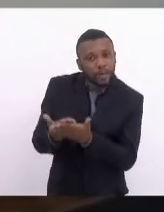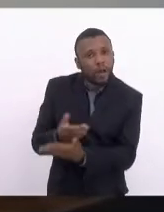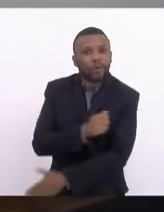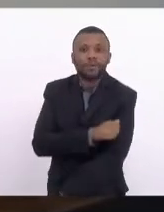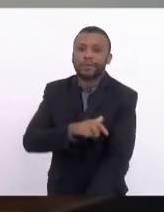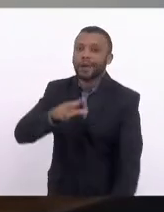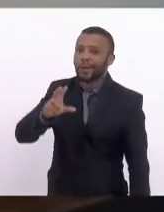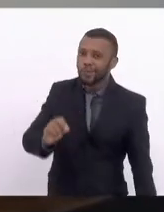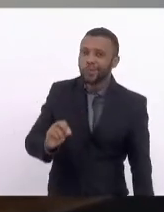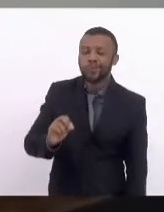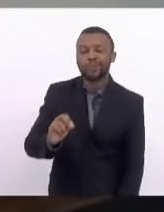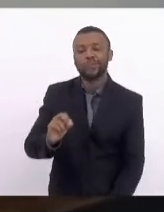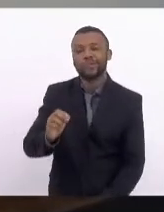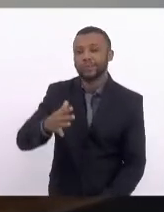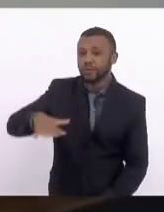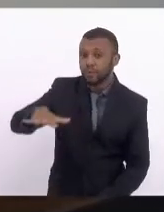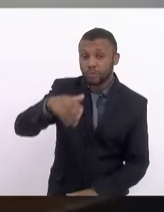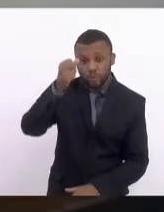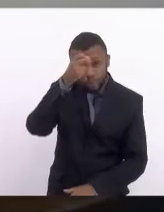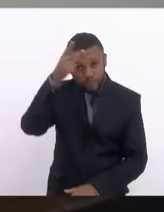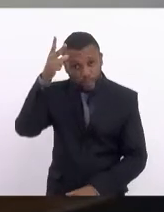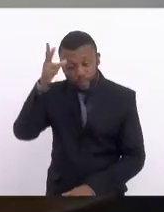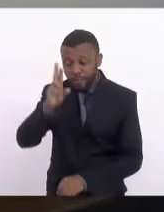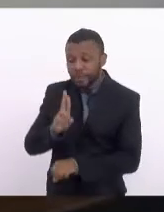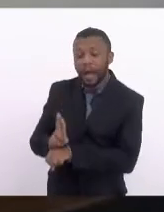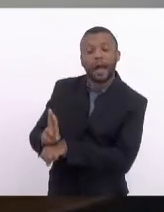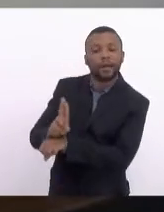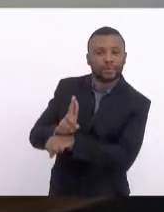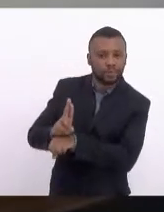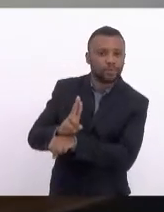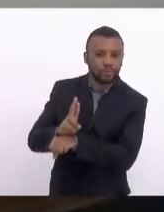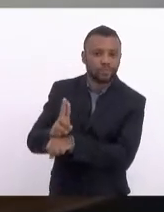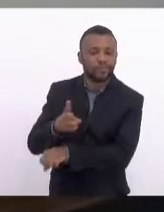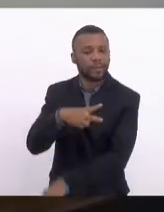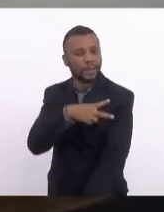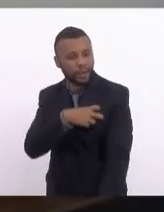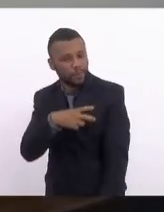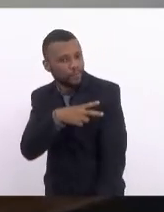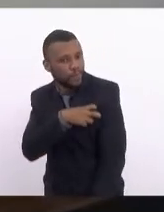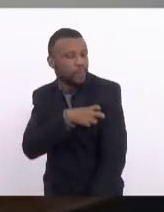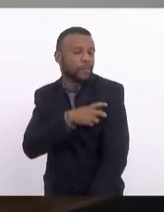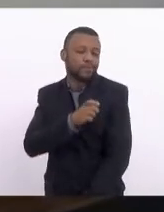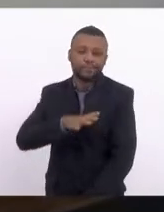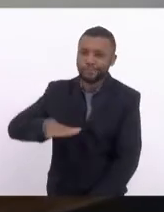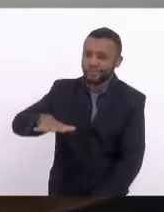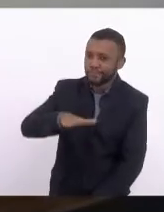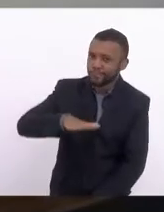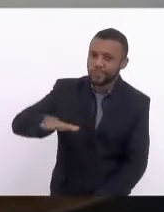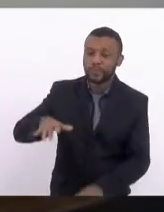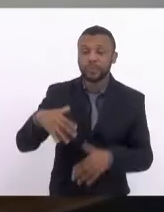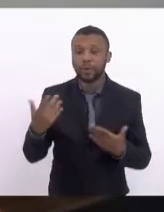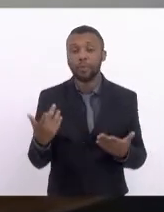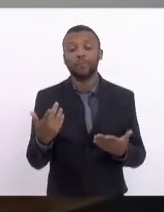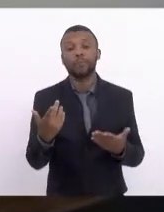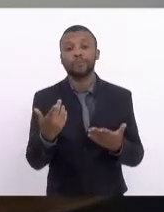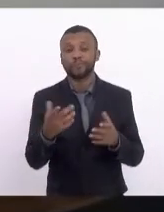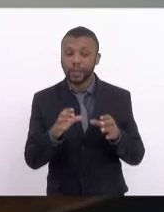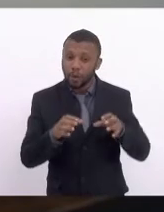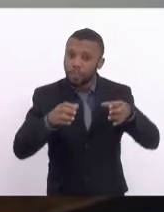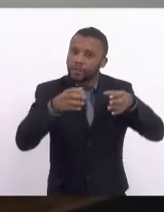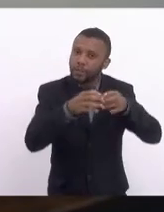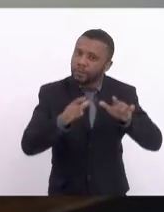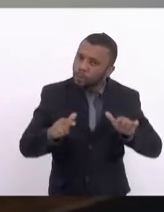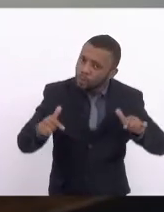municípios da região de Lagos. Portanto, a Comissão de Educação se movimentou como tinha que se movimentar, é importante, e aguardar